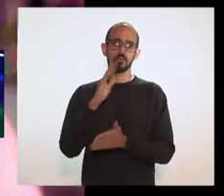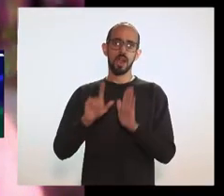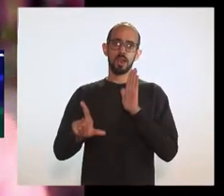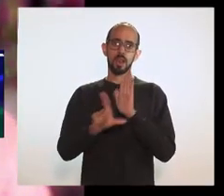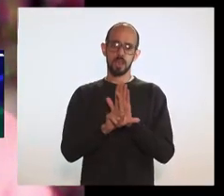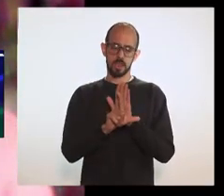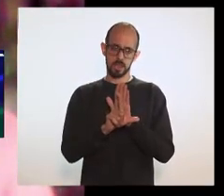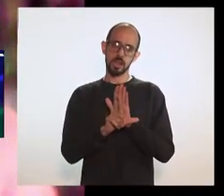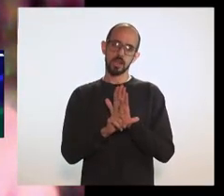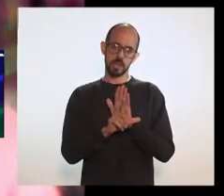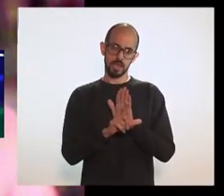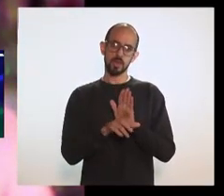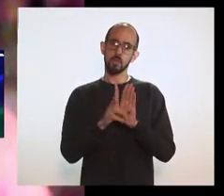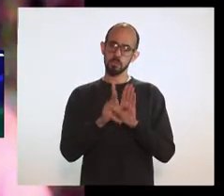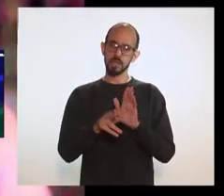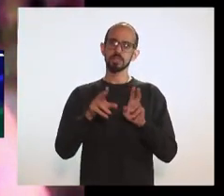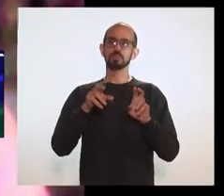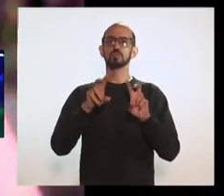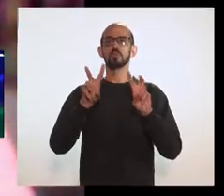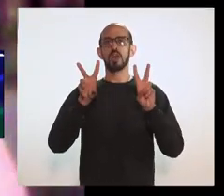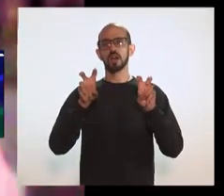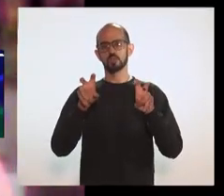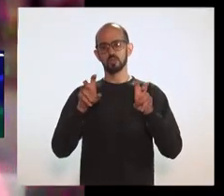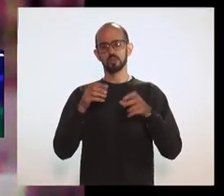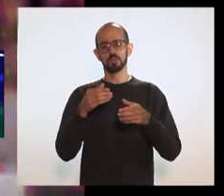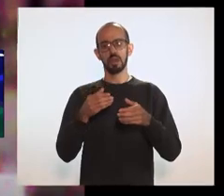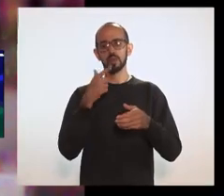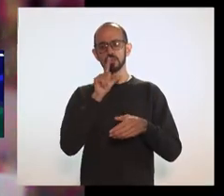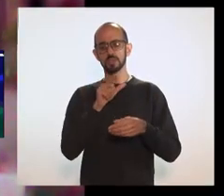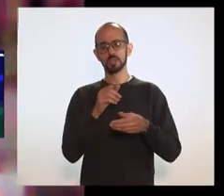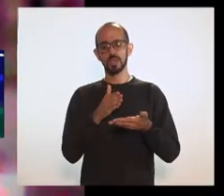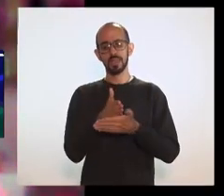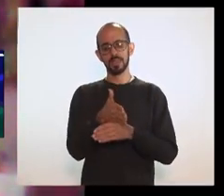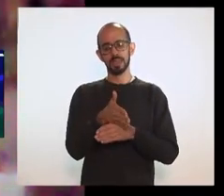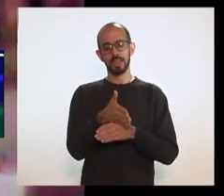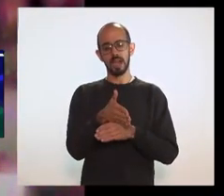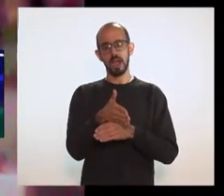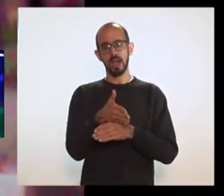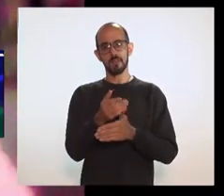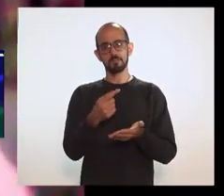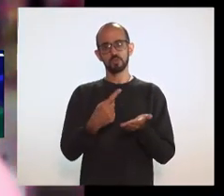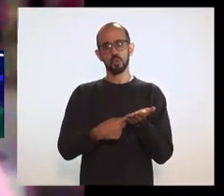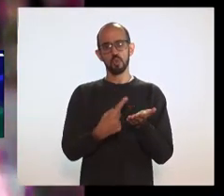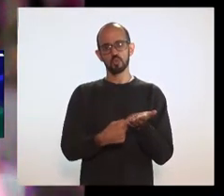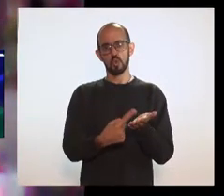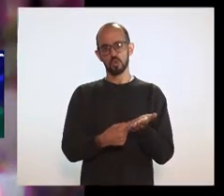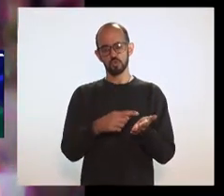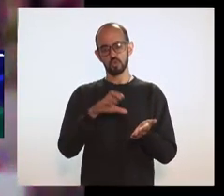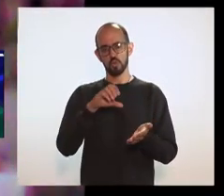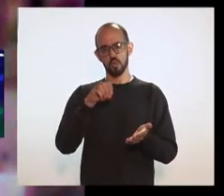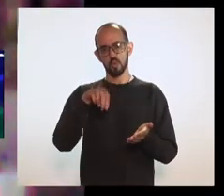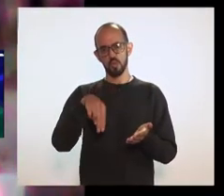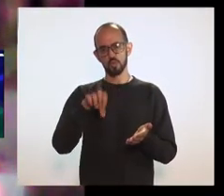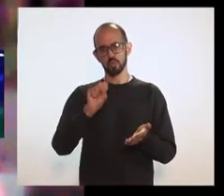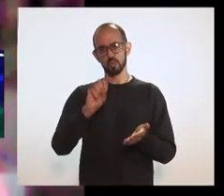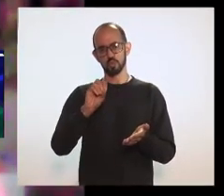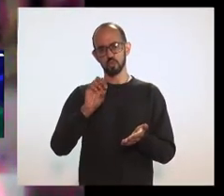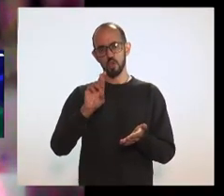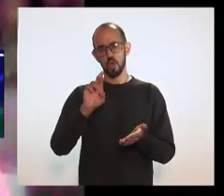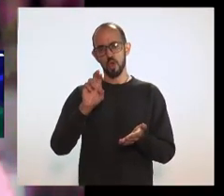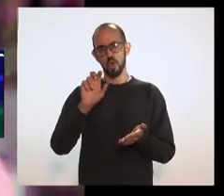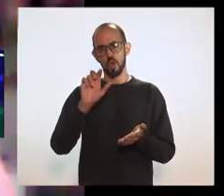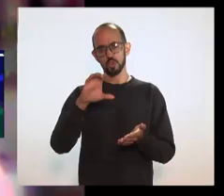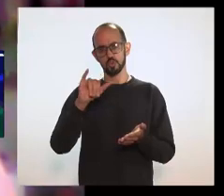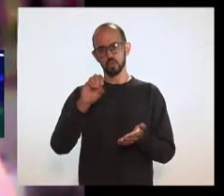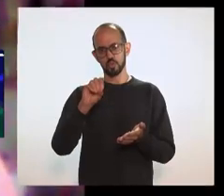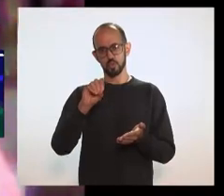conseguir entrar nos consórcios e buscar comprar vacina. Só que não para por aí. O governo Cláudio Castro